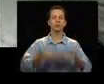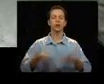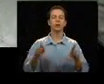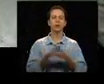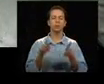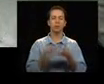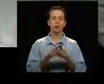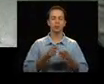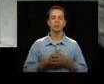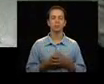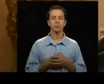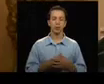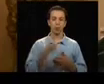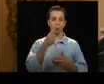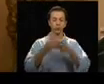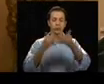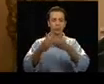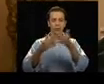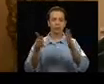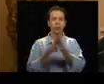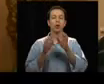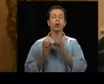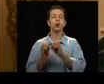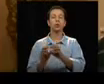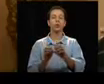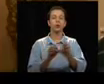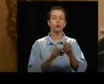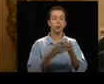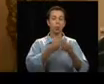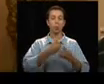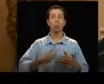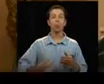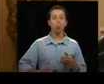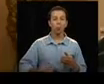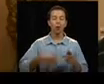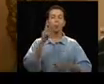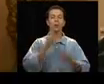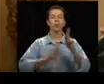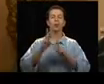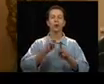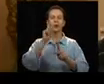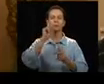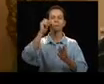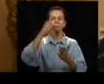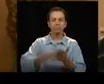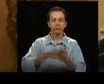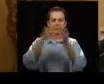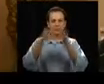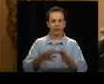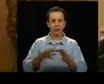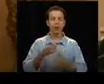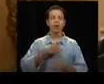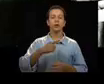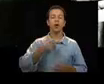a possibilidade, né, do desenvolvimento de uma educação pública,